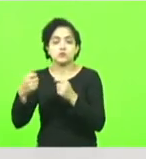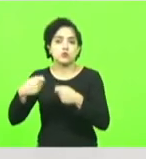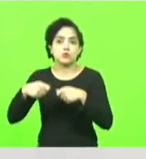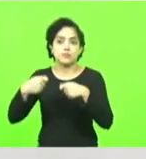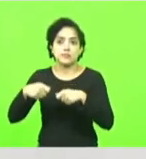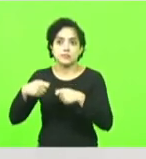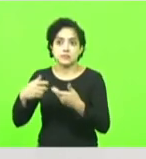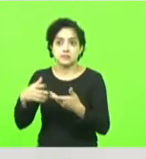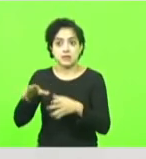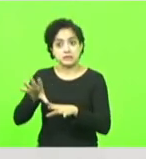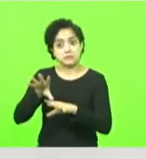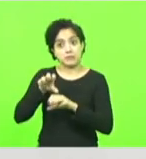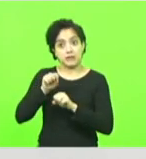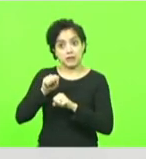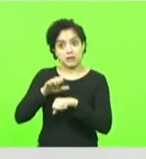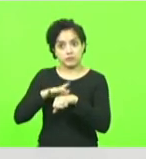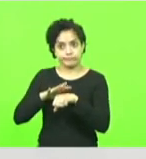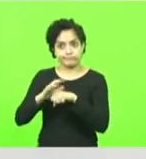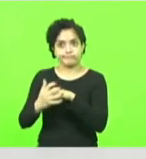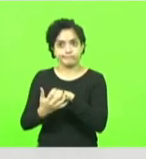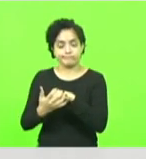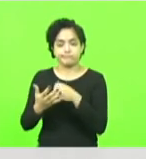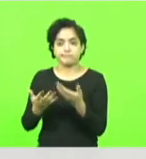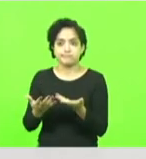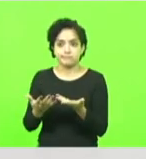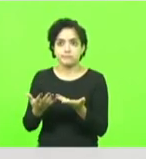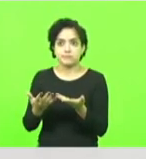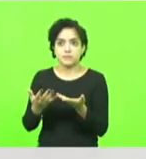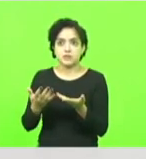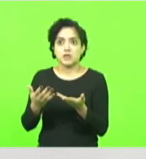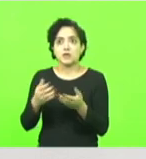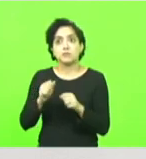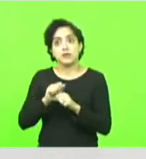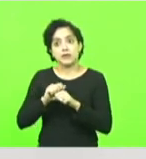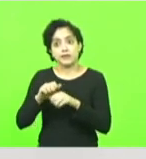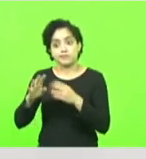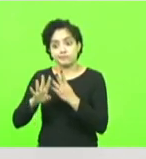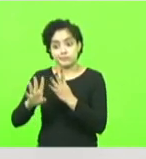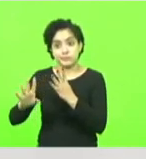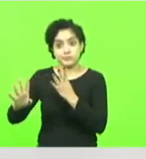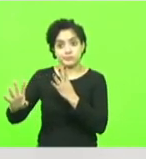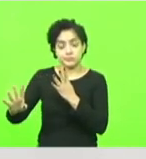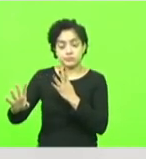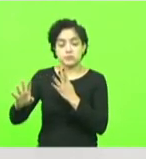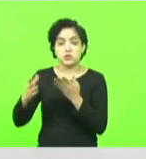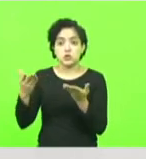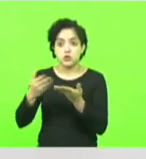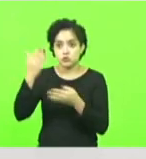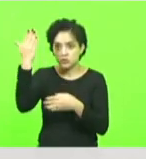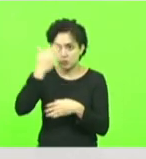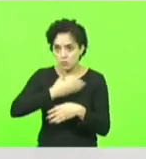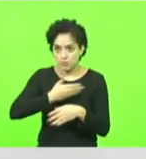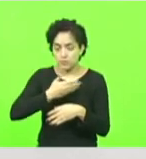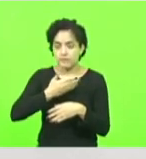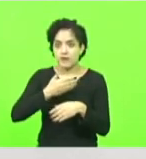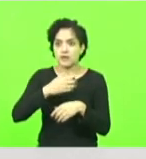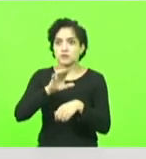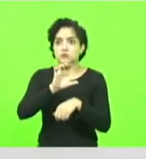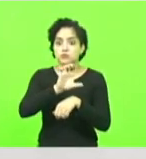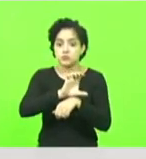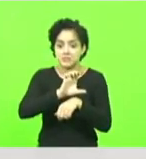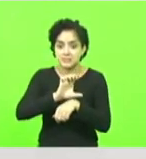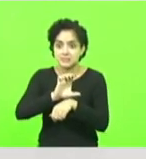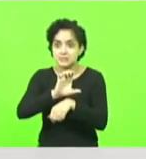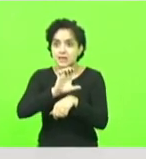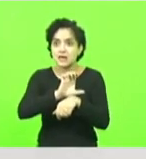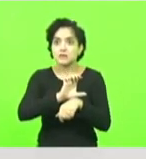contrair o vírus, porque acabam engrossando lá as fileiras e hoje está comprovado que os estados que menos vacinaram são